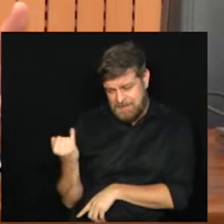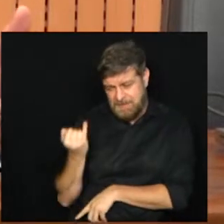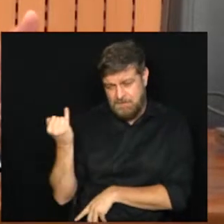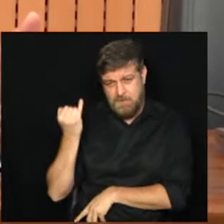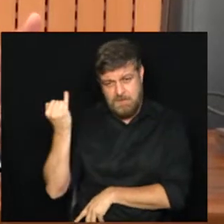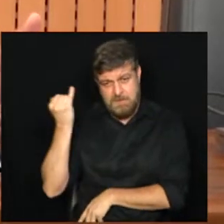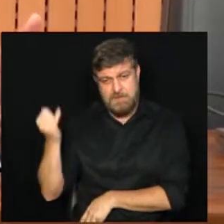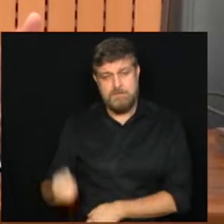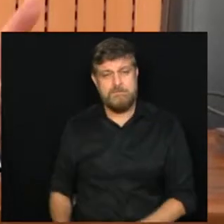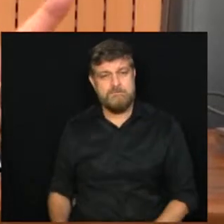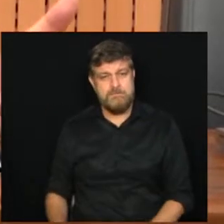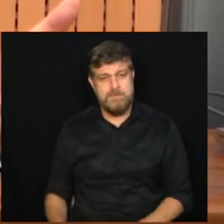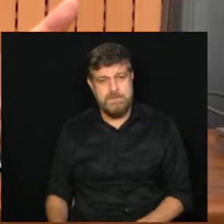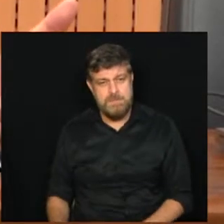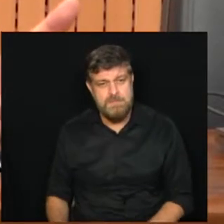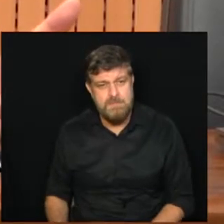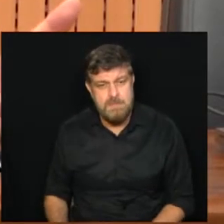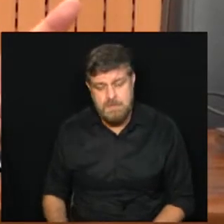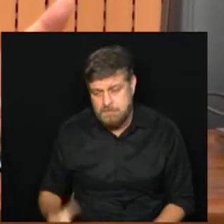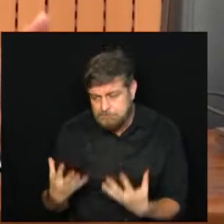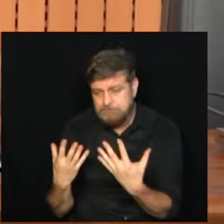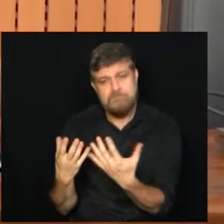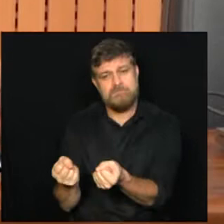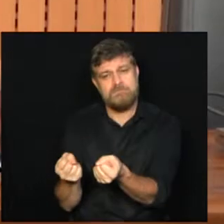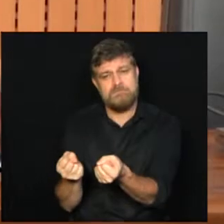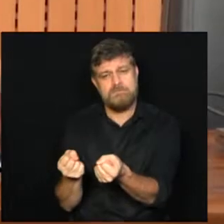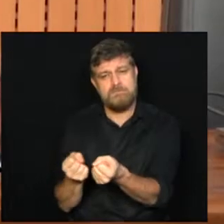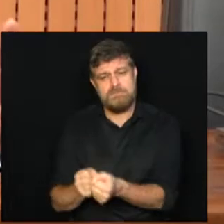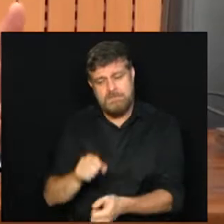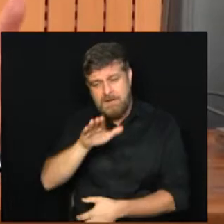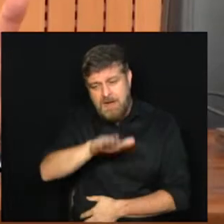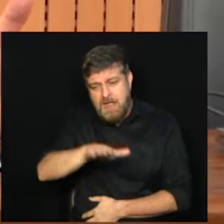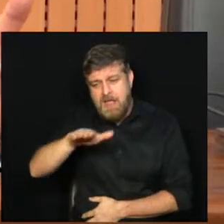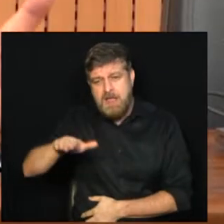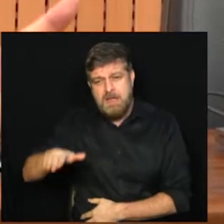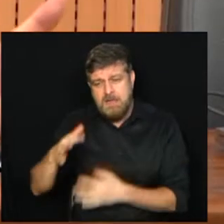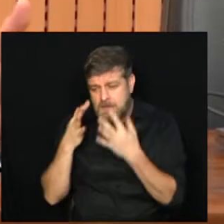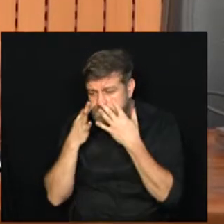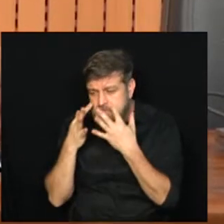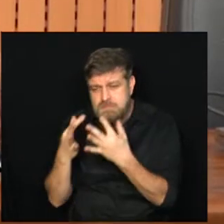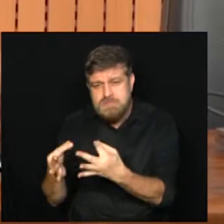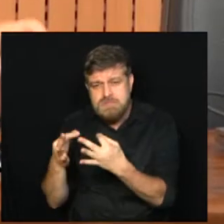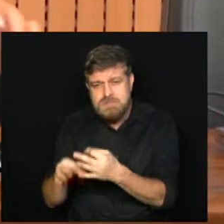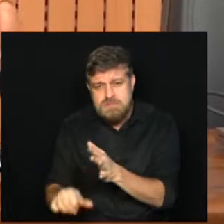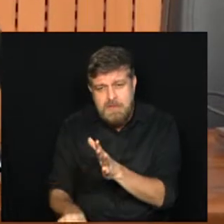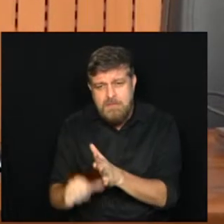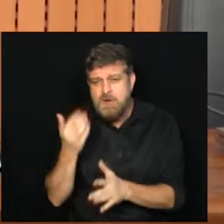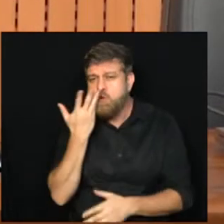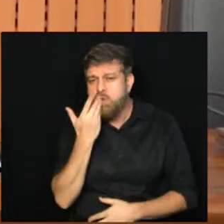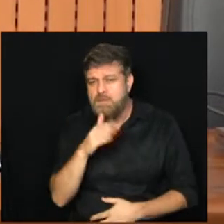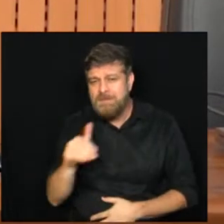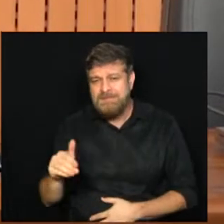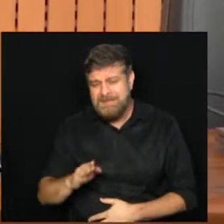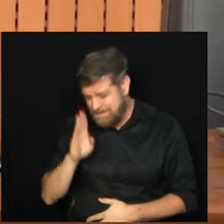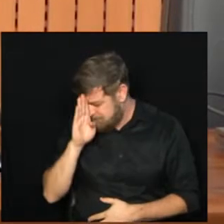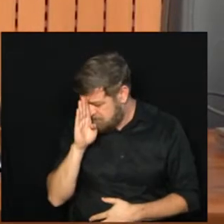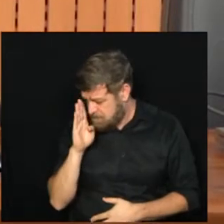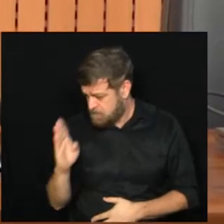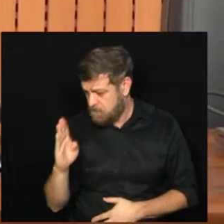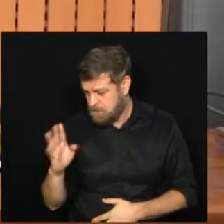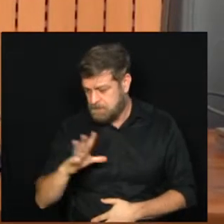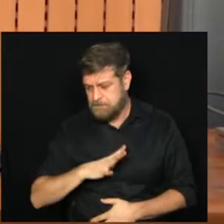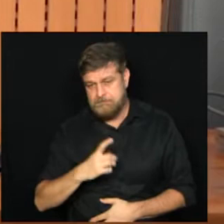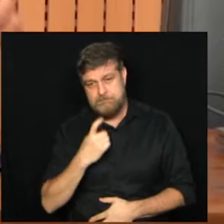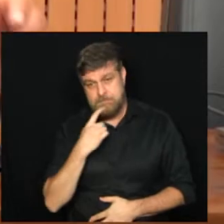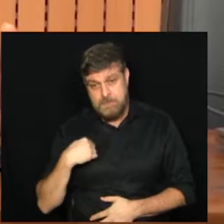olhar e acolher, né, as crianças. A primeira infância, sem dúvida nenhuma, é prioritária para o município, para a